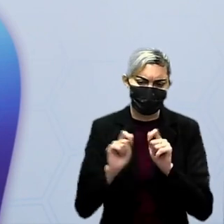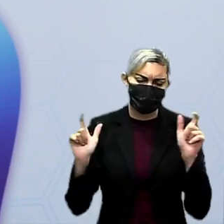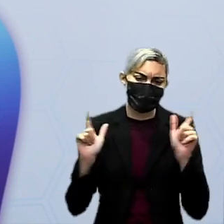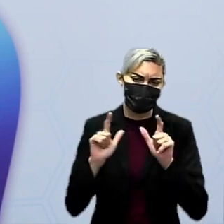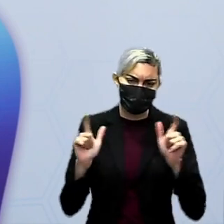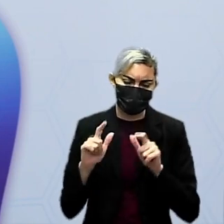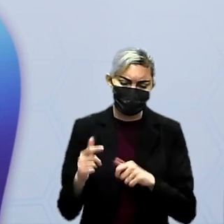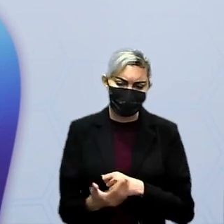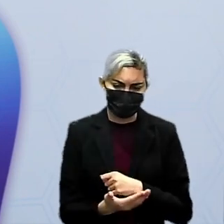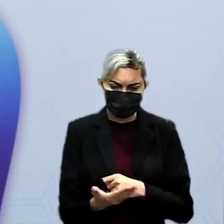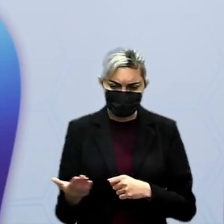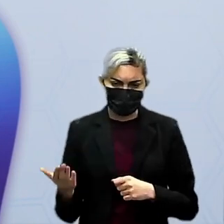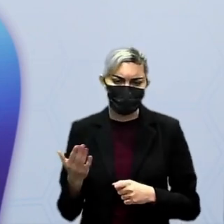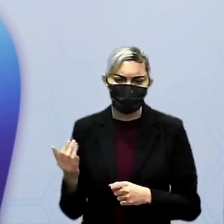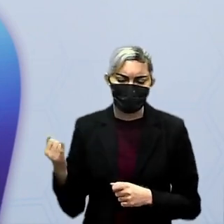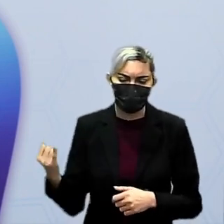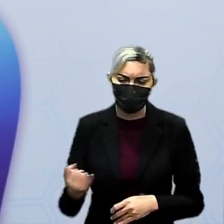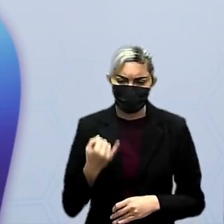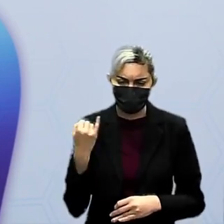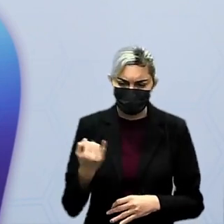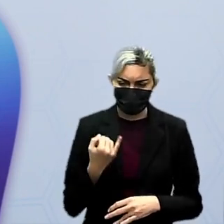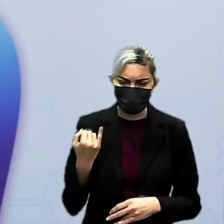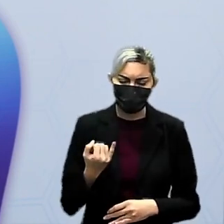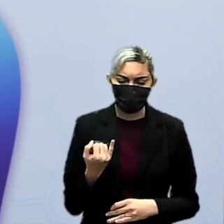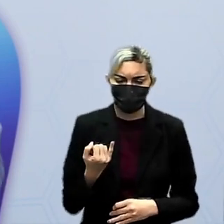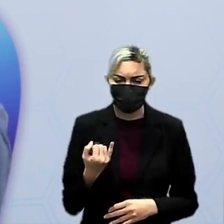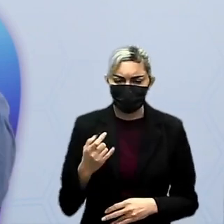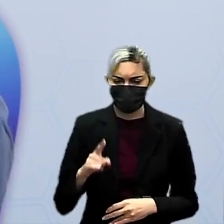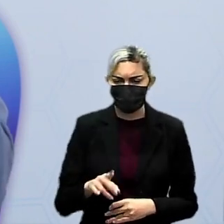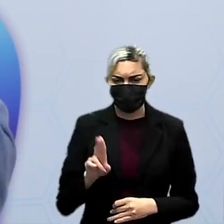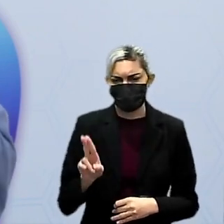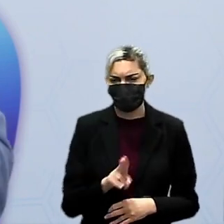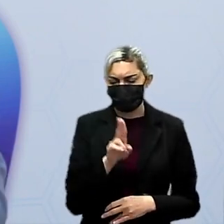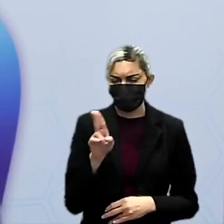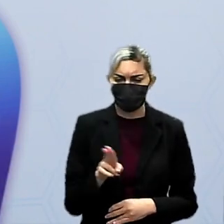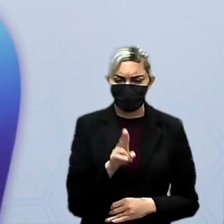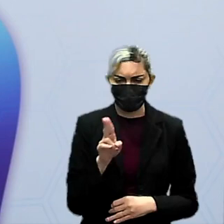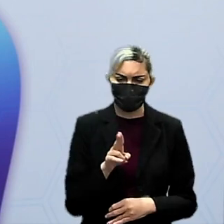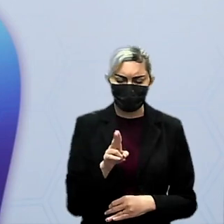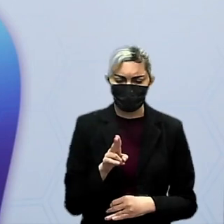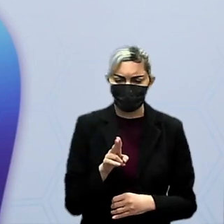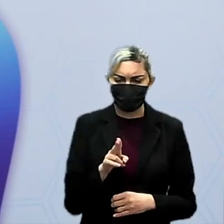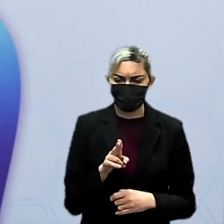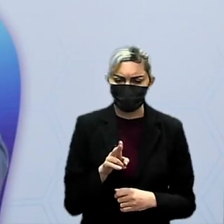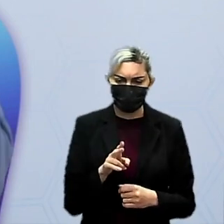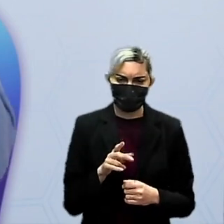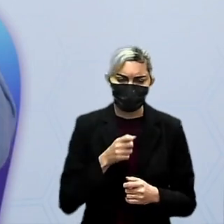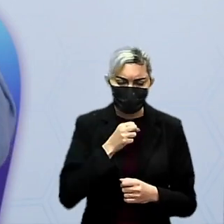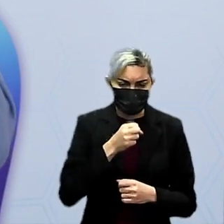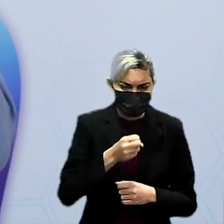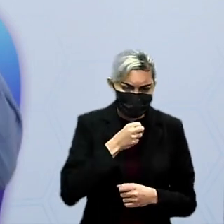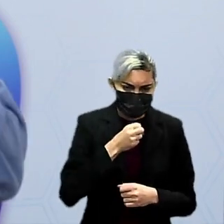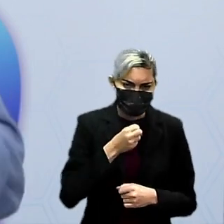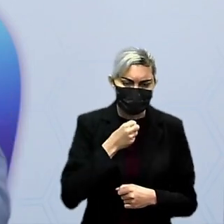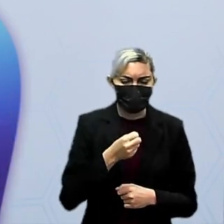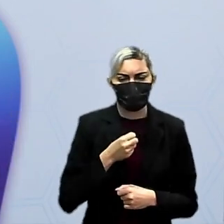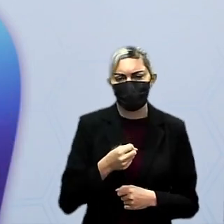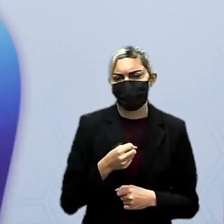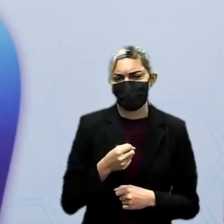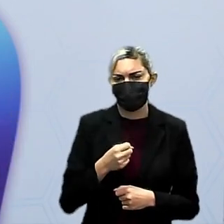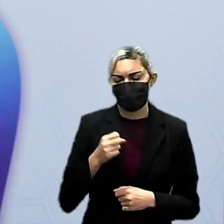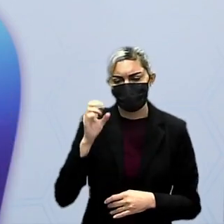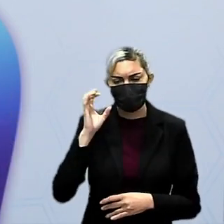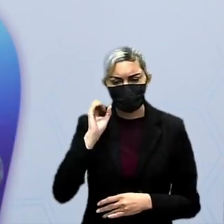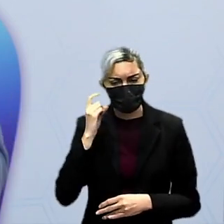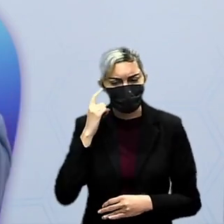alertando a eles a importância do uso dos microfones, né, de ouvido,